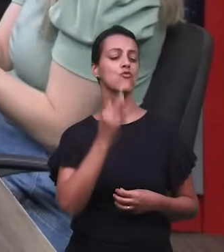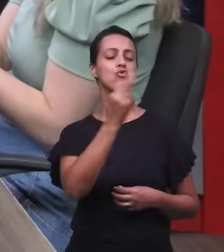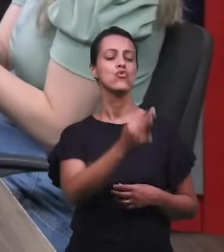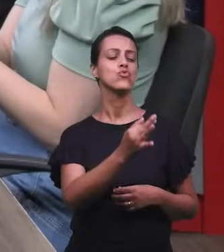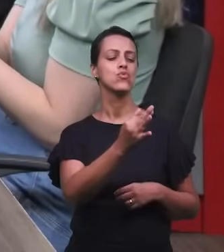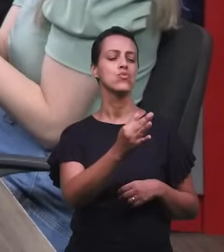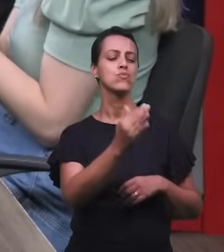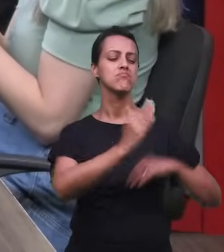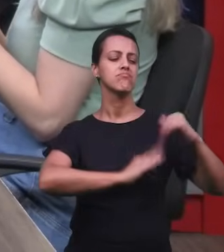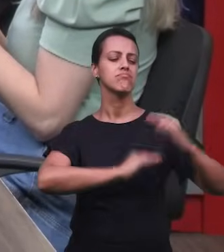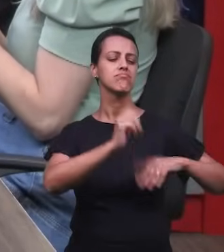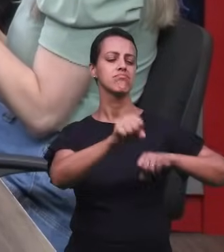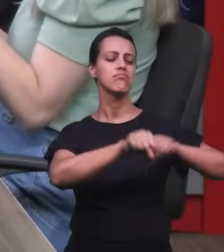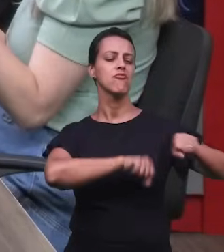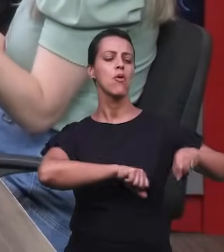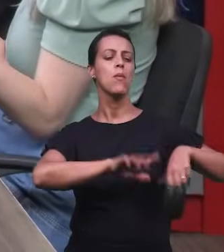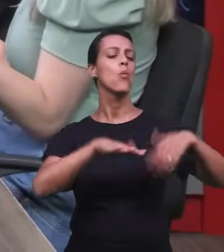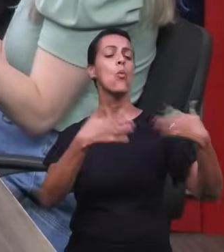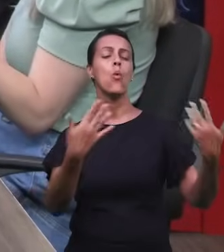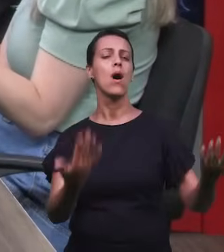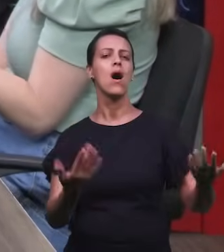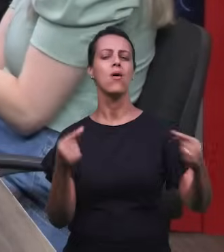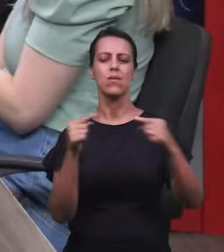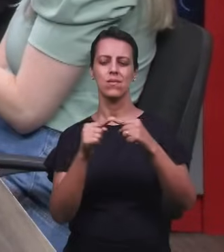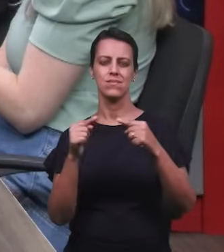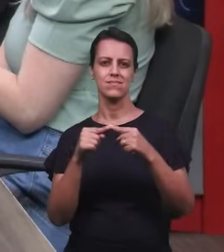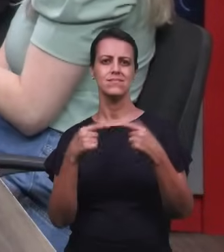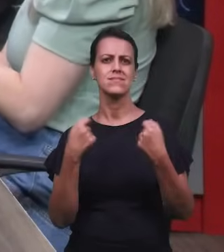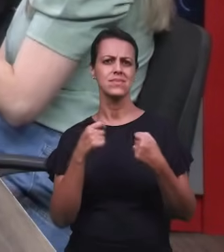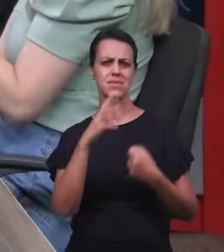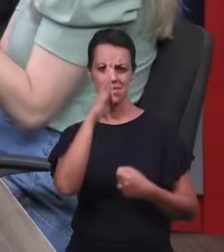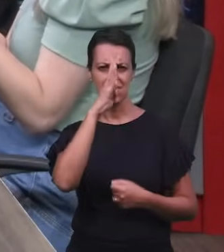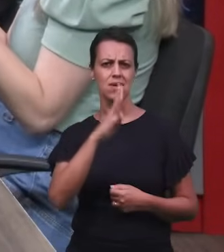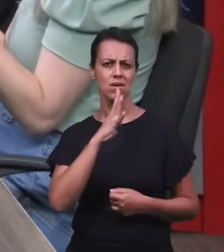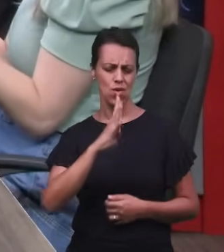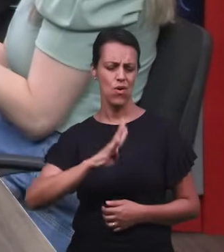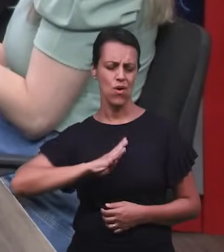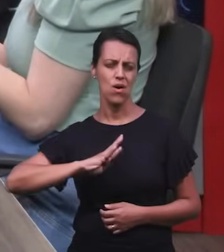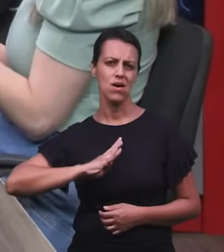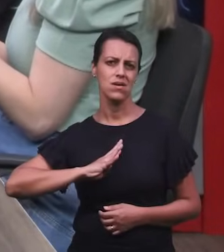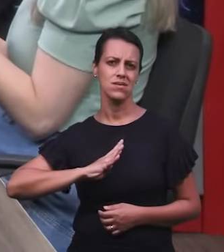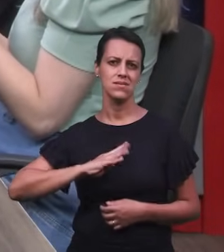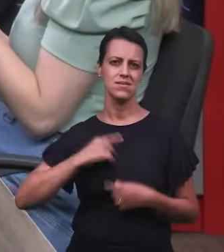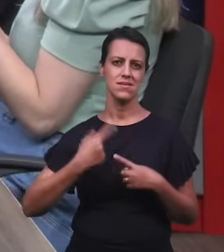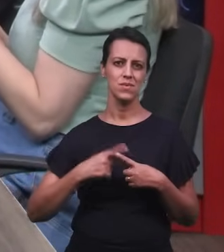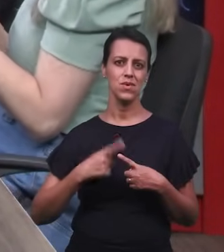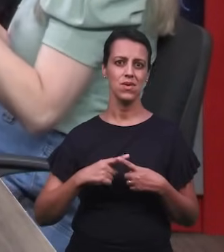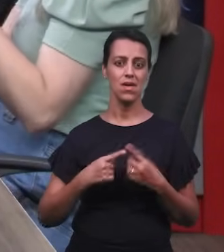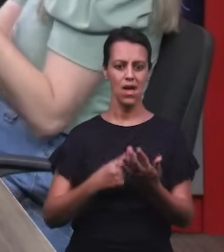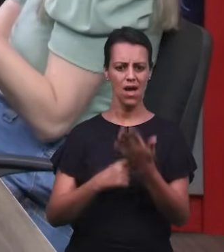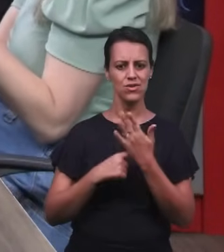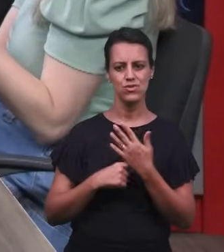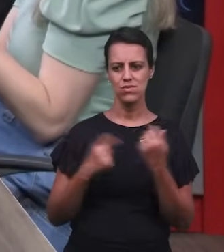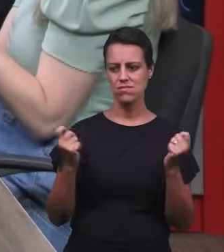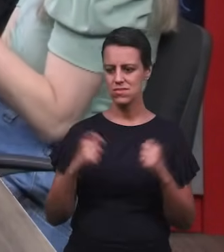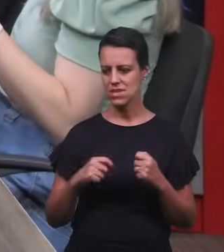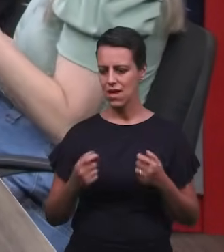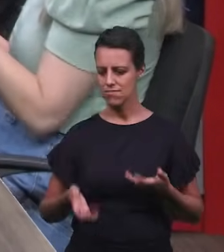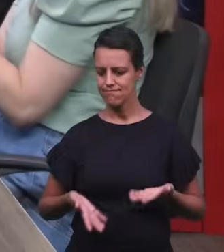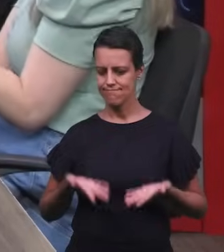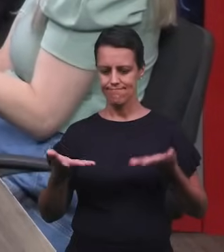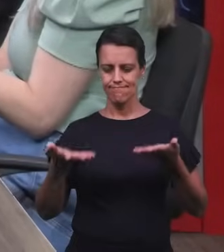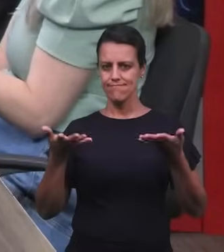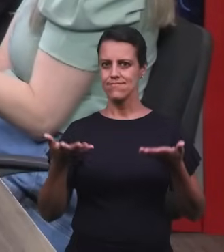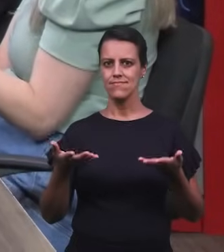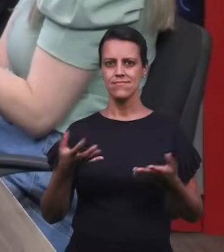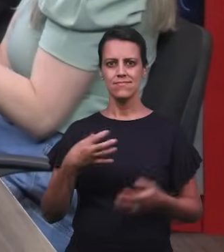futura profissão. Então, esse autoconhecimento contribui para que eu consiga escolher algo que realmente vai